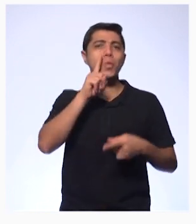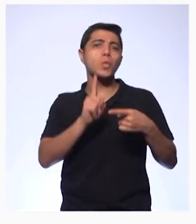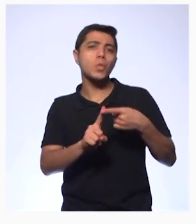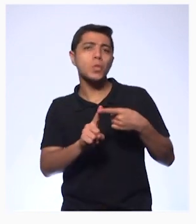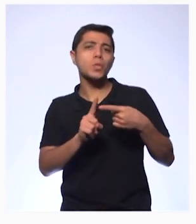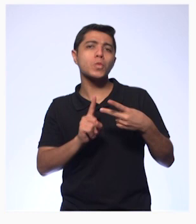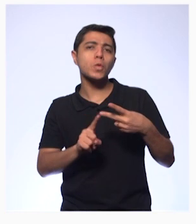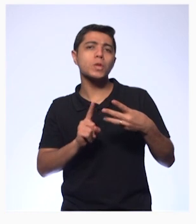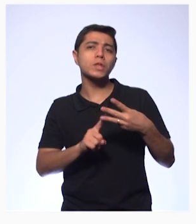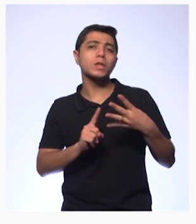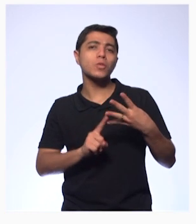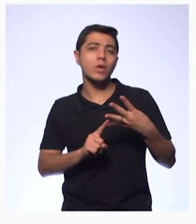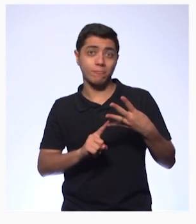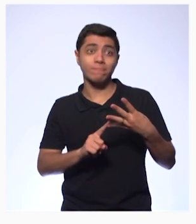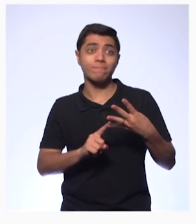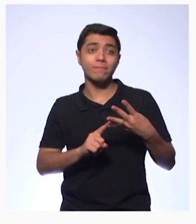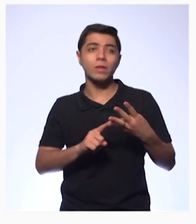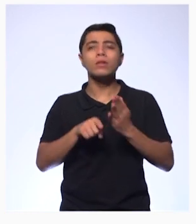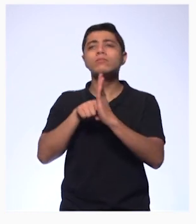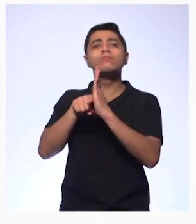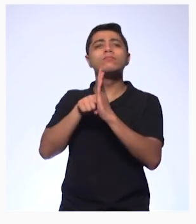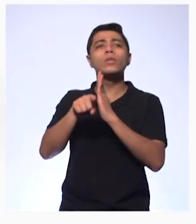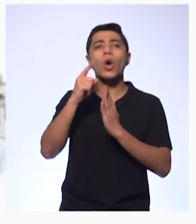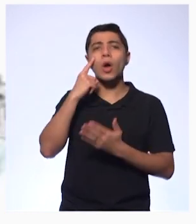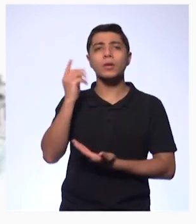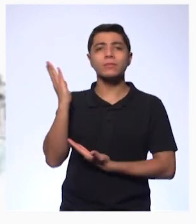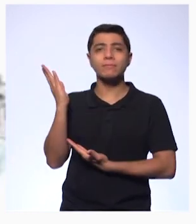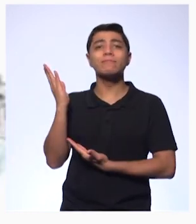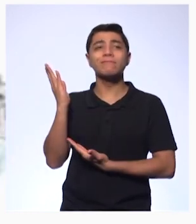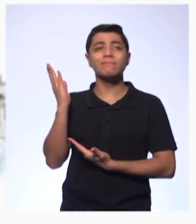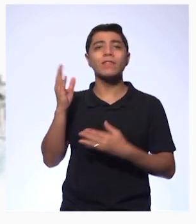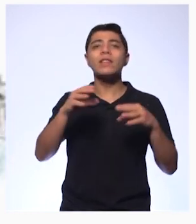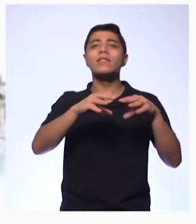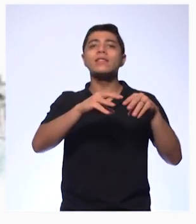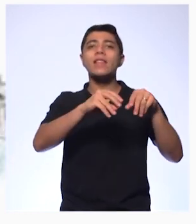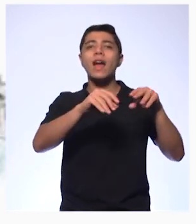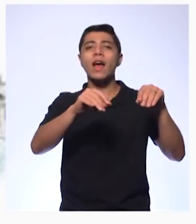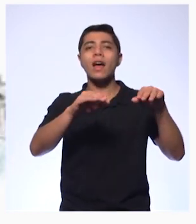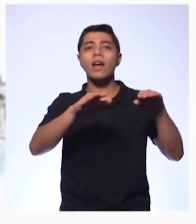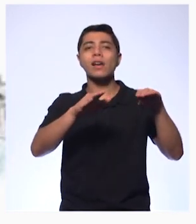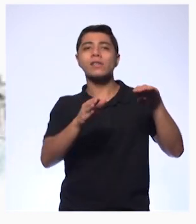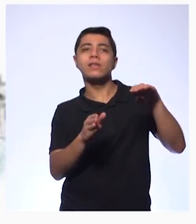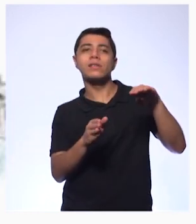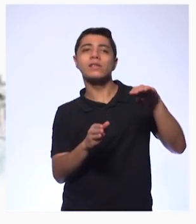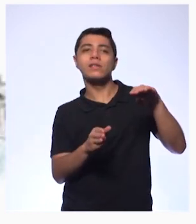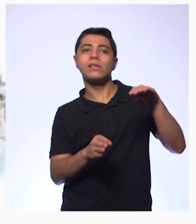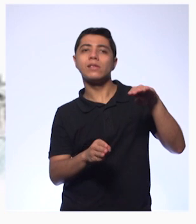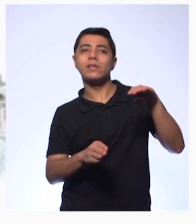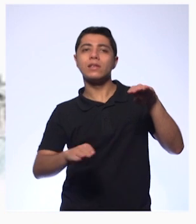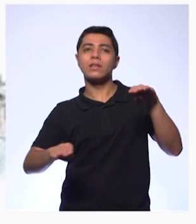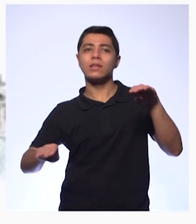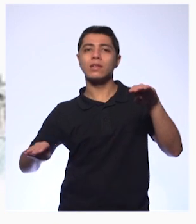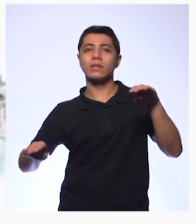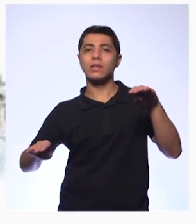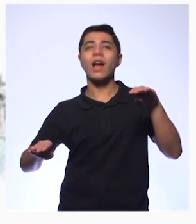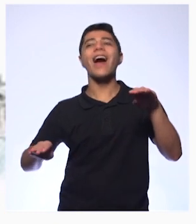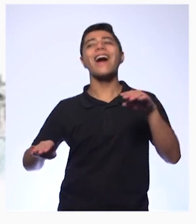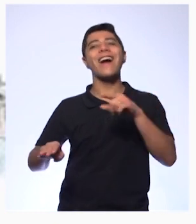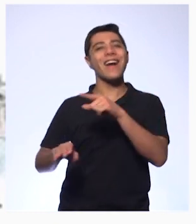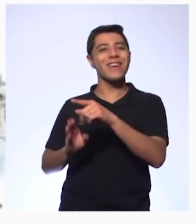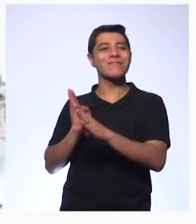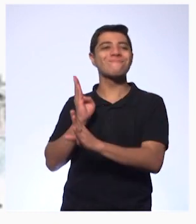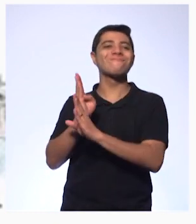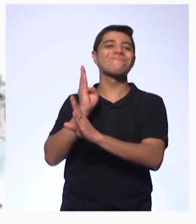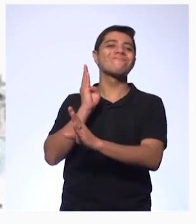exemplo, declividade, também chamada de inclinação do terreno, e o tipo de processo. Essas duas podem variar de acordo com o tipo